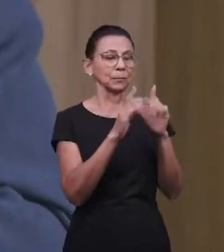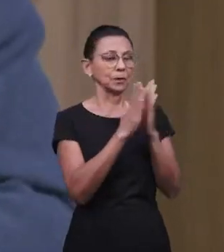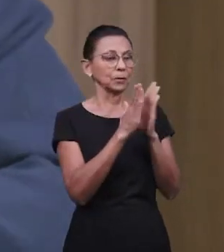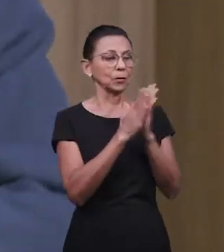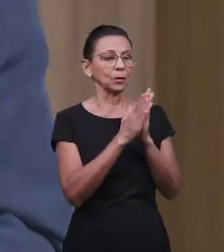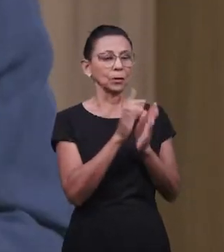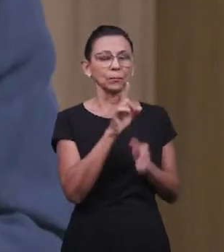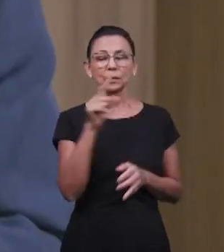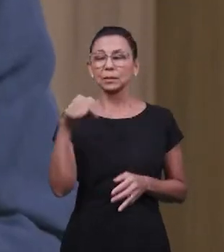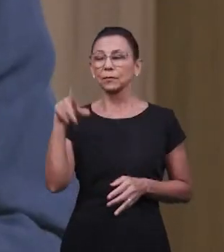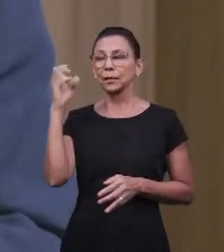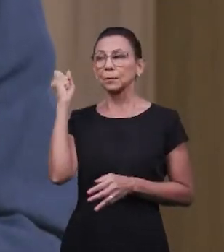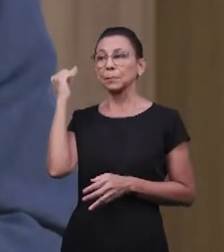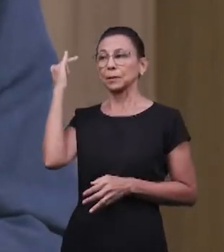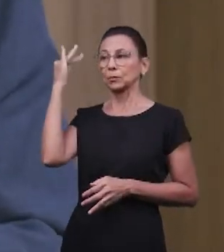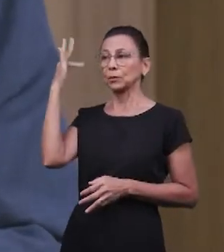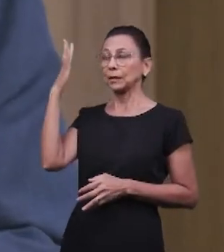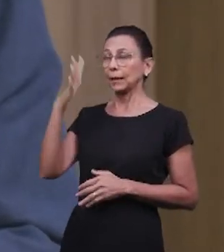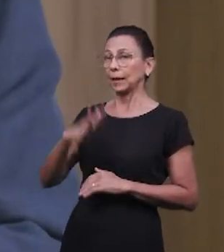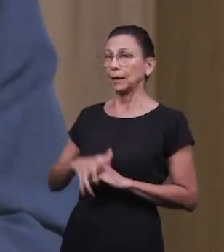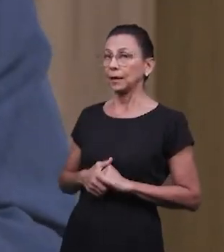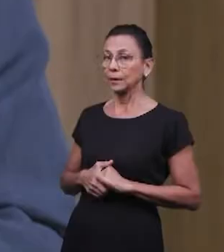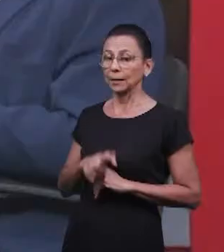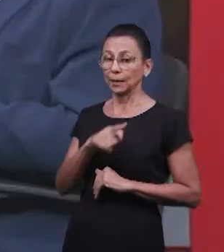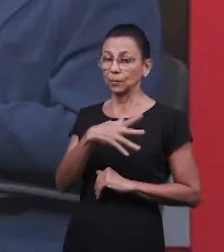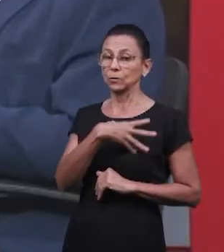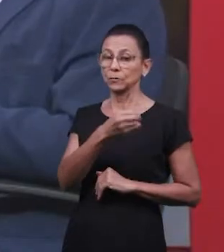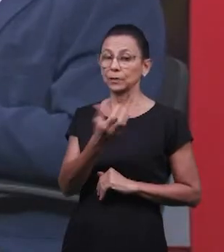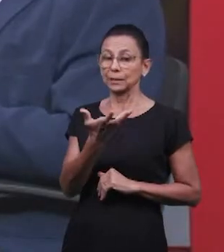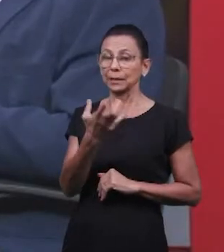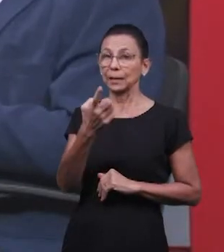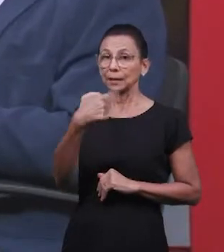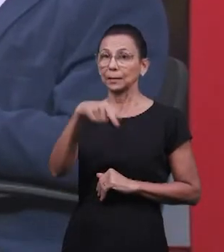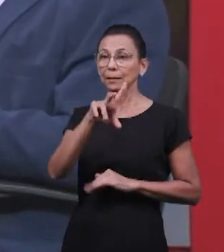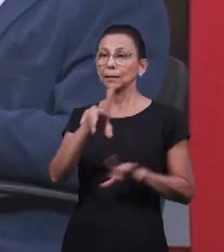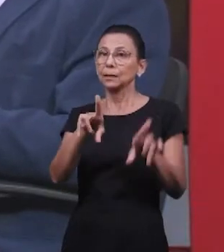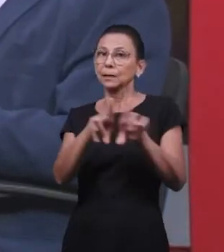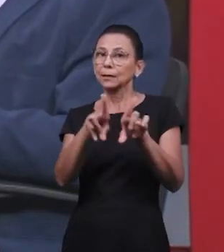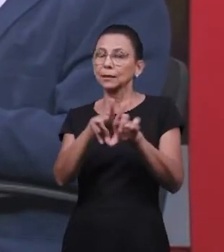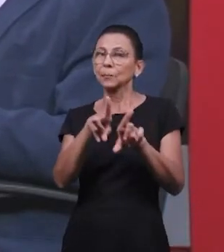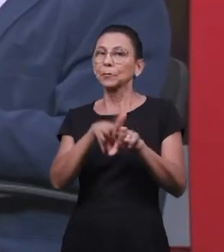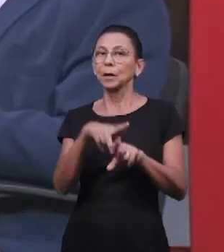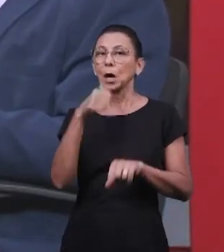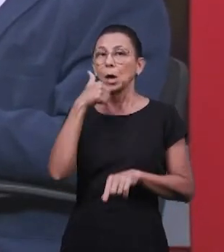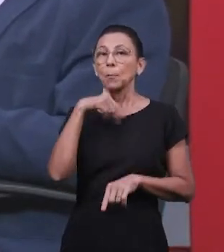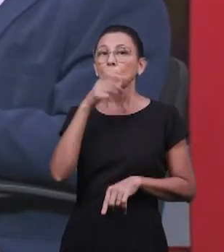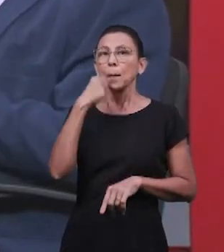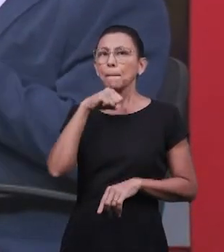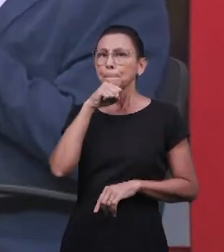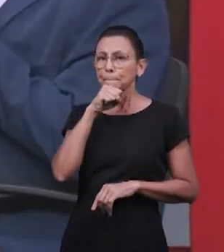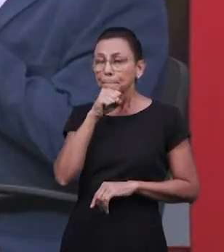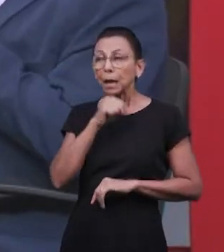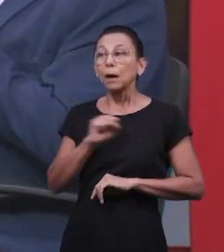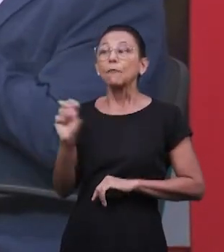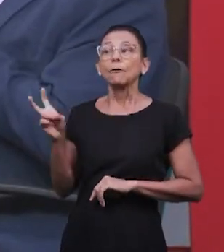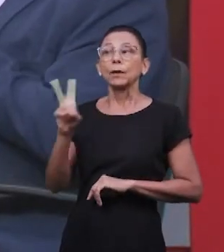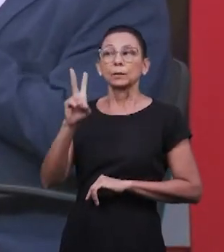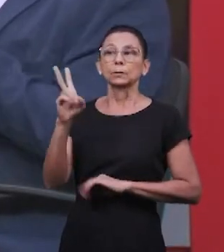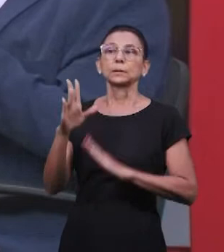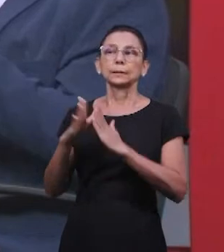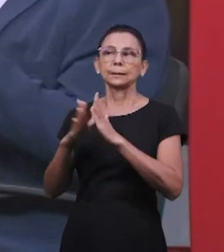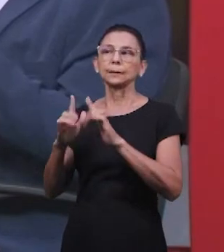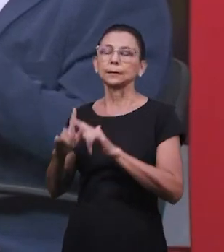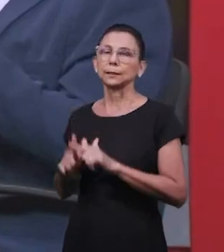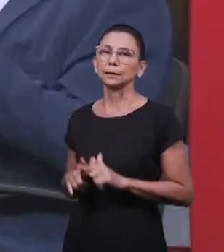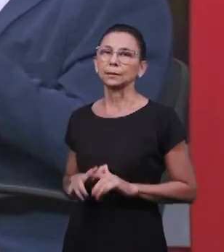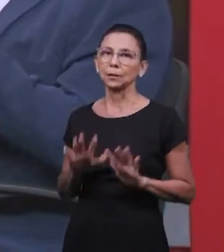Meu pai e mãe, eles valorizam a igreja. Eles nunca vi de falando mal dessa igreja. Às vezes você fala, olha só, essas duas crianças